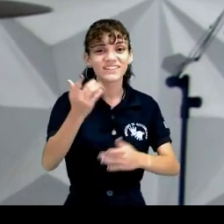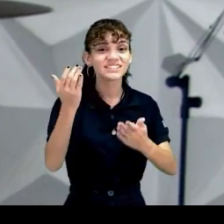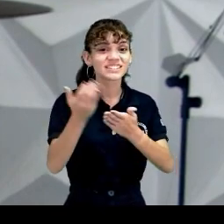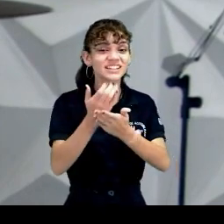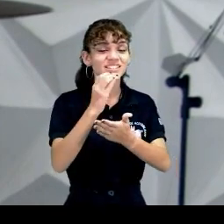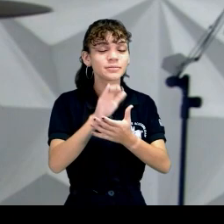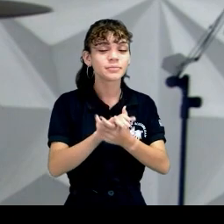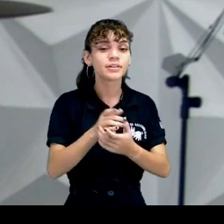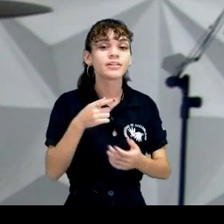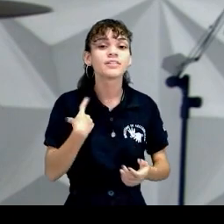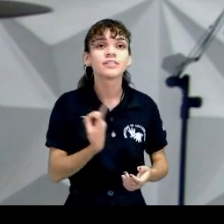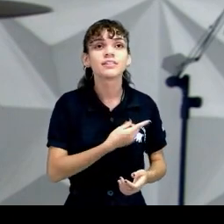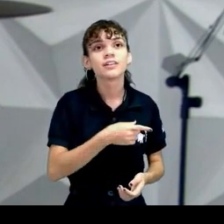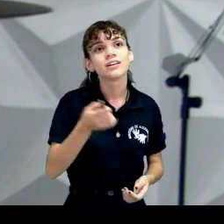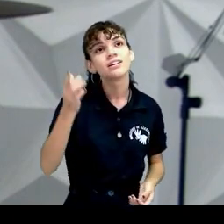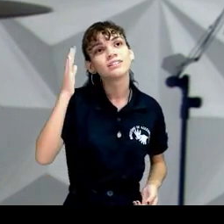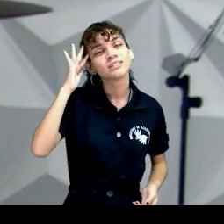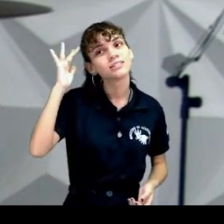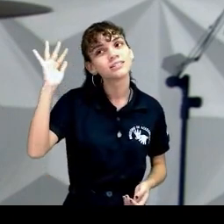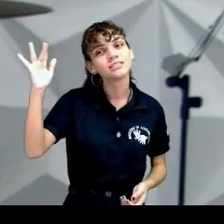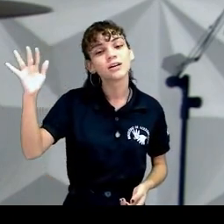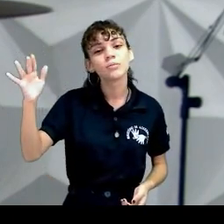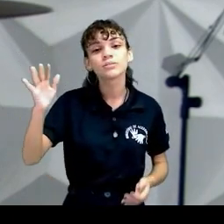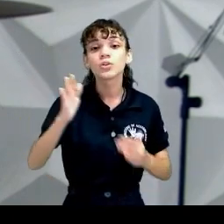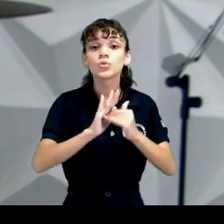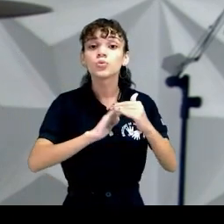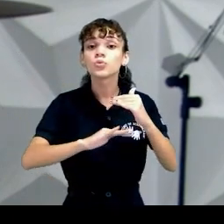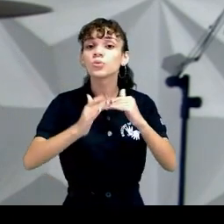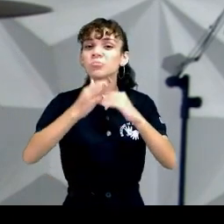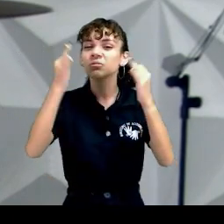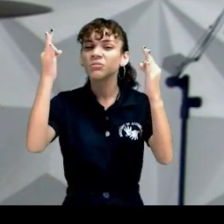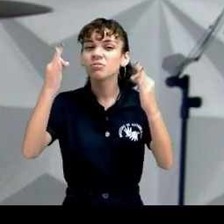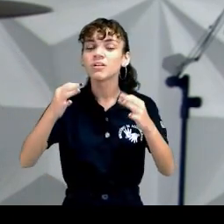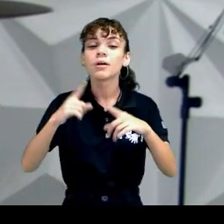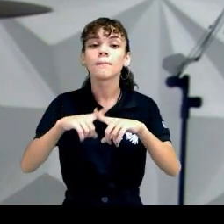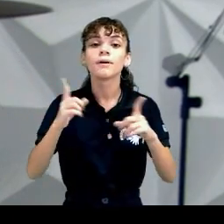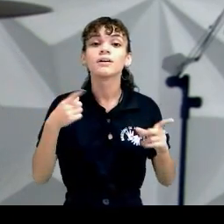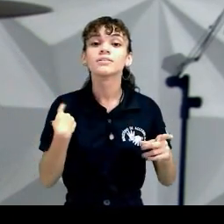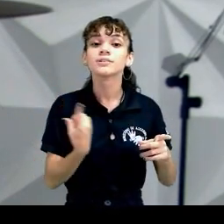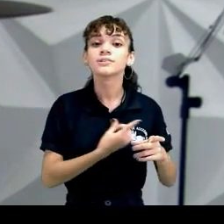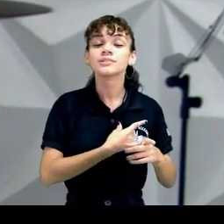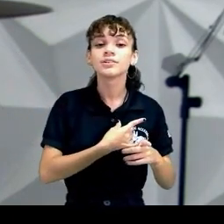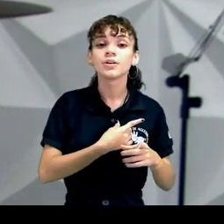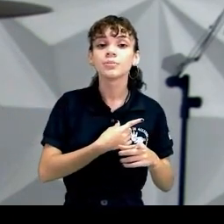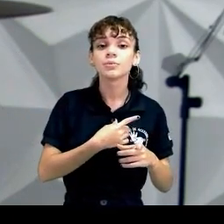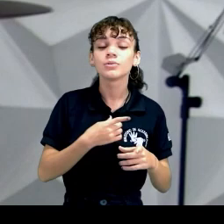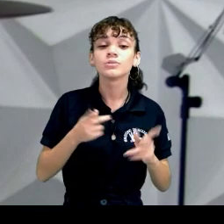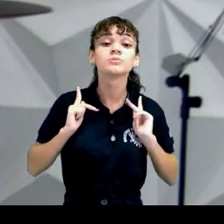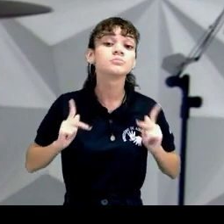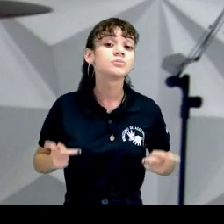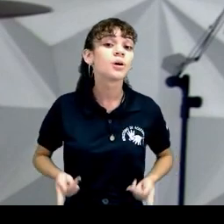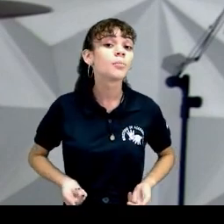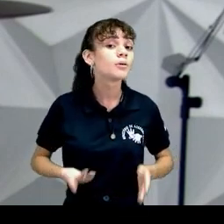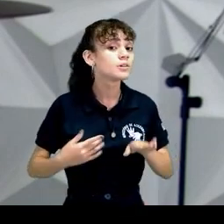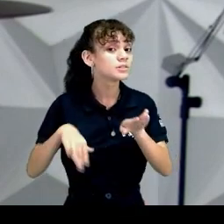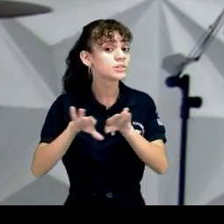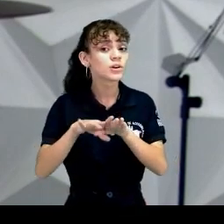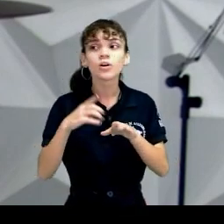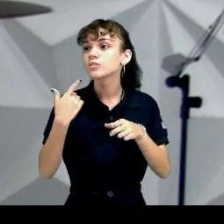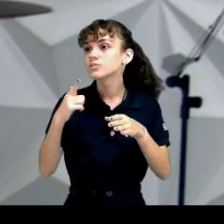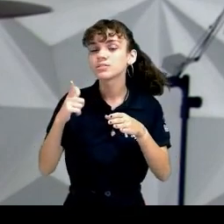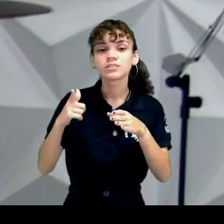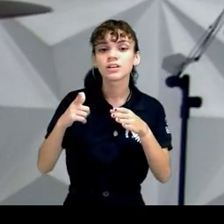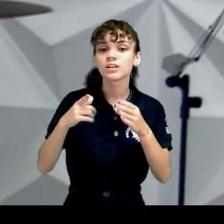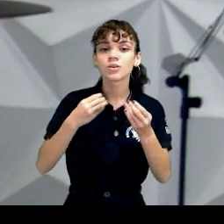pela parte da glorificação, corpo não foi transformado, língua não foi transformado ainda, né? A nossa experiência